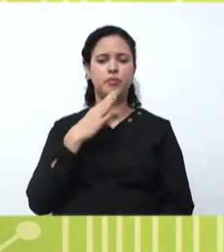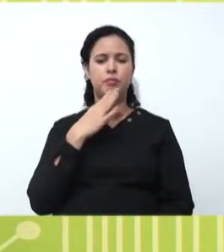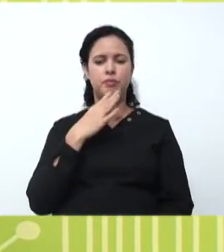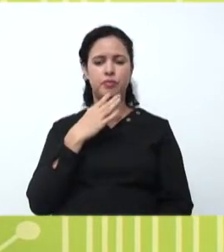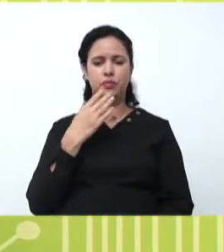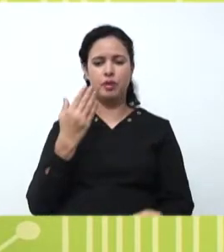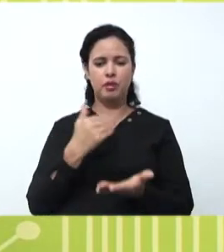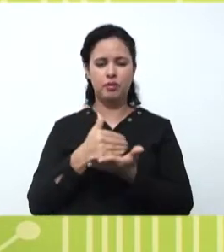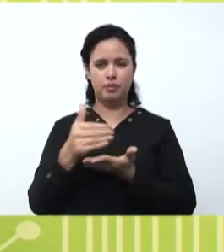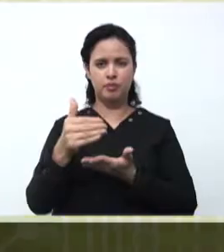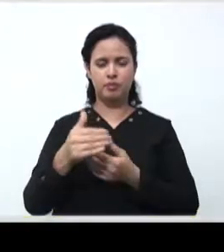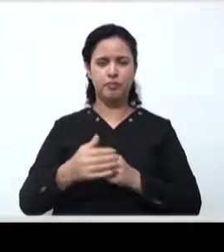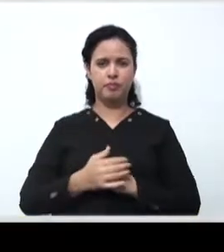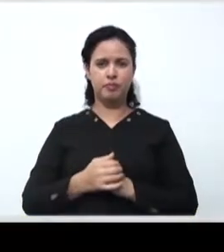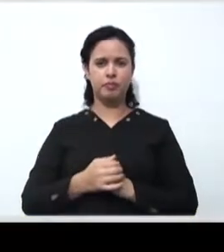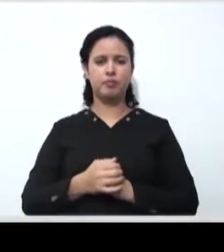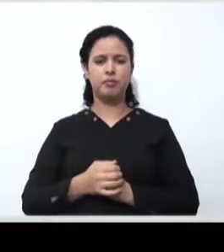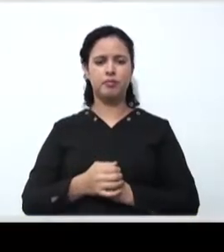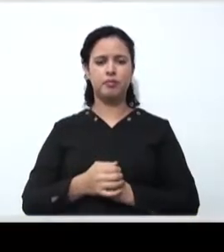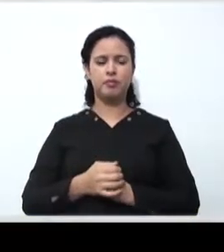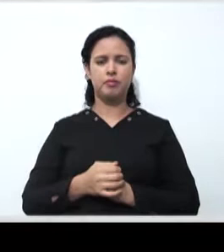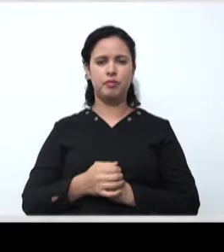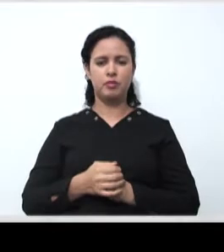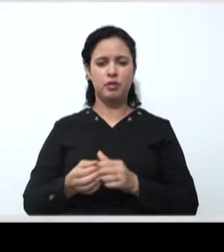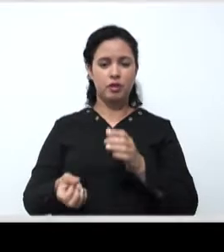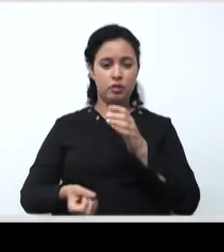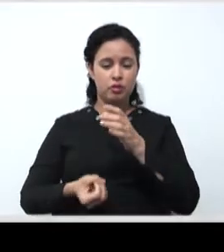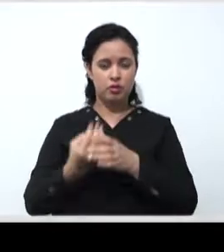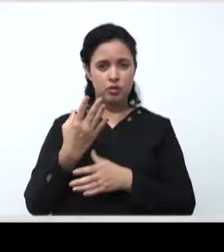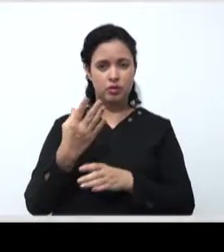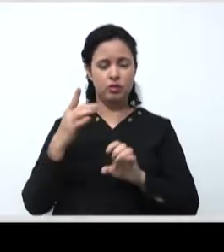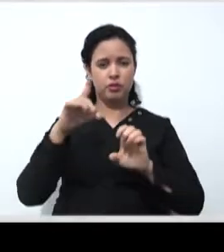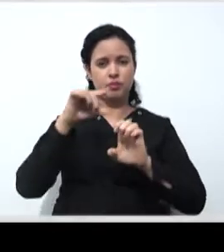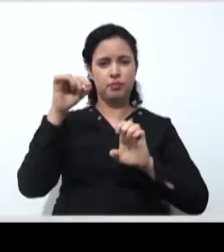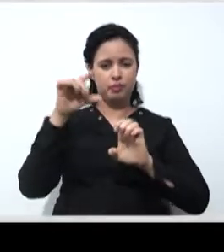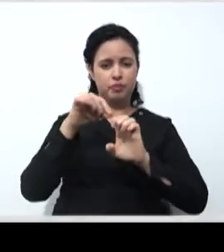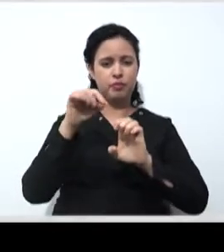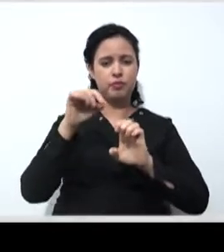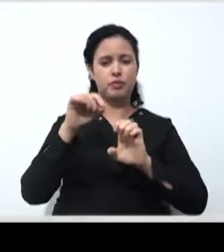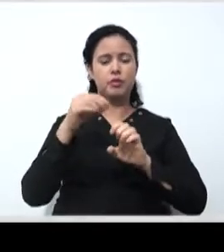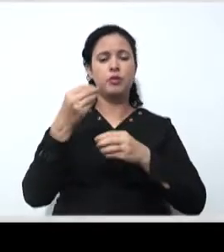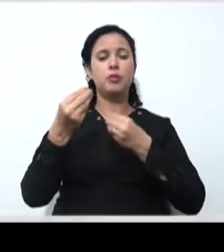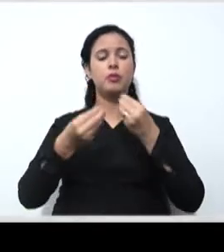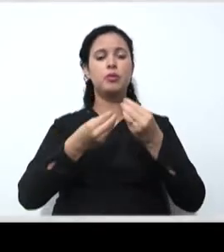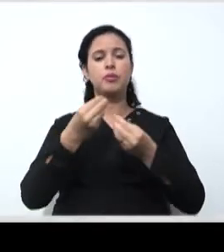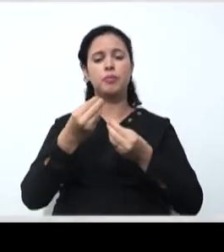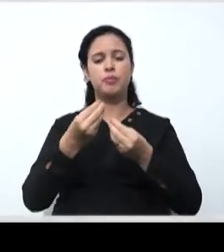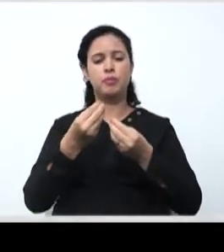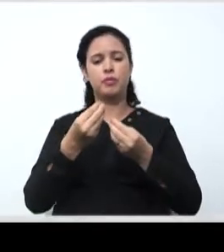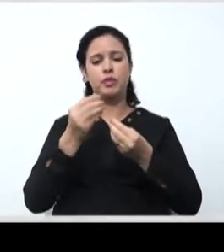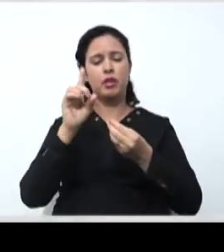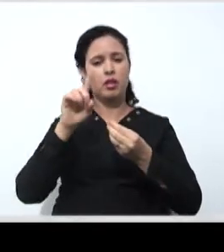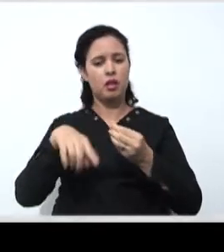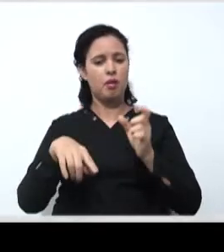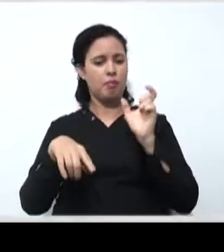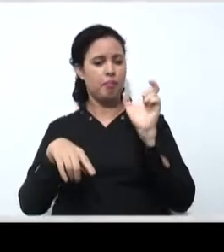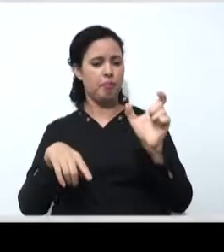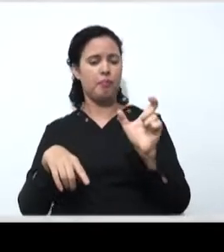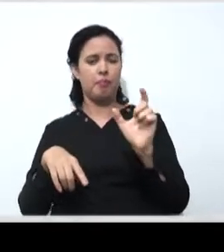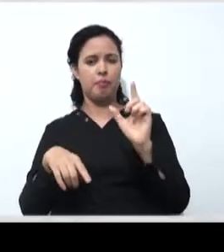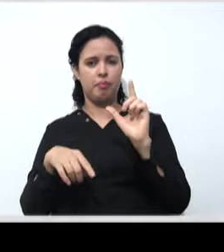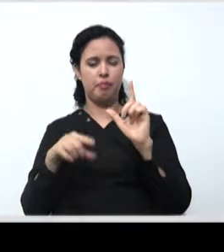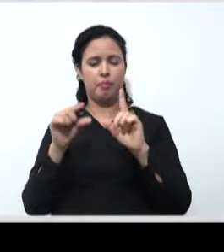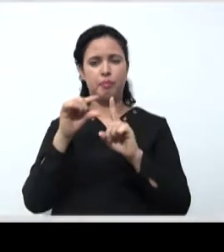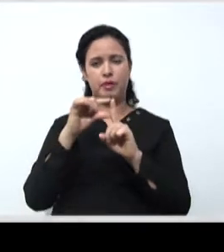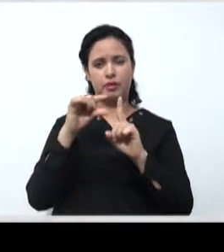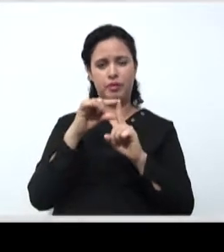vamos começar? A origem do empreendedorismo, vocês veem aqui que o empreendedorismo ele vem do latim predere,